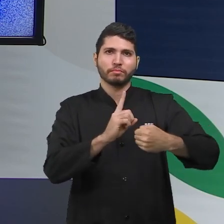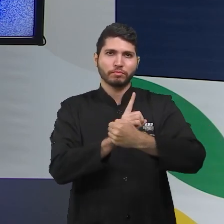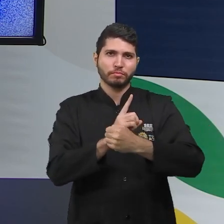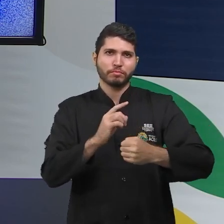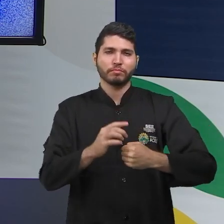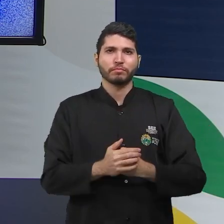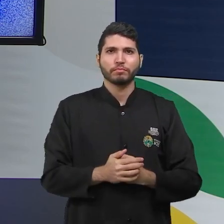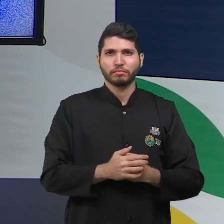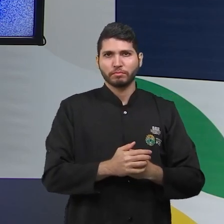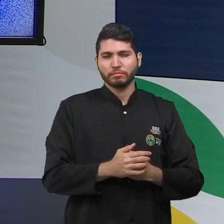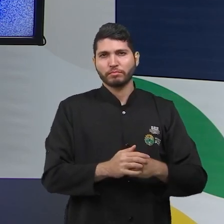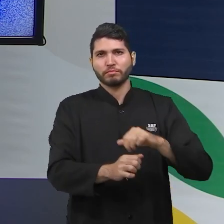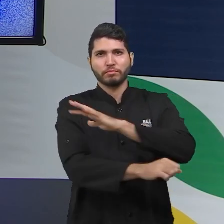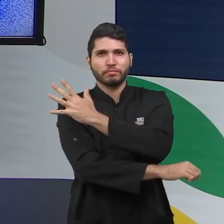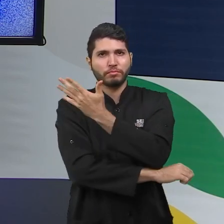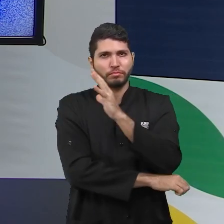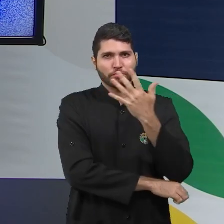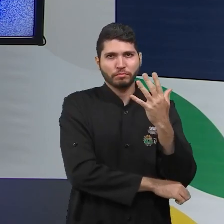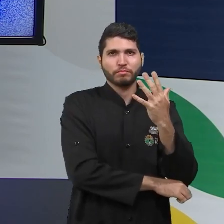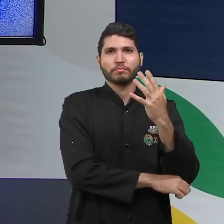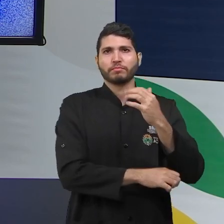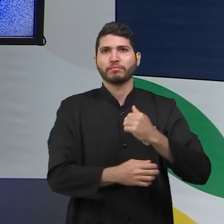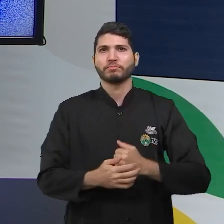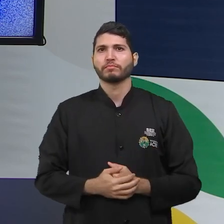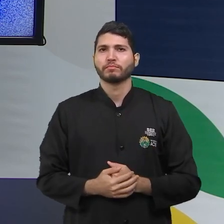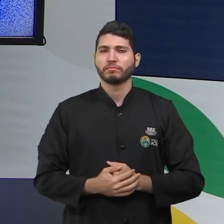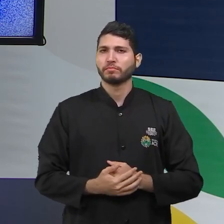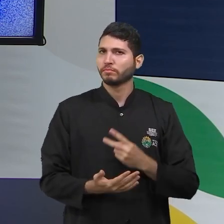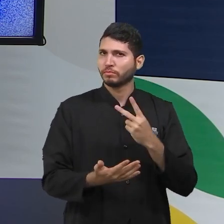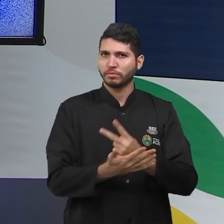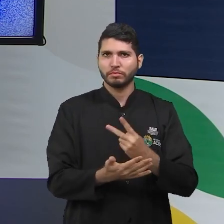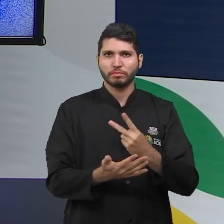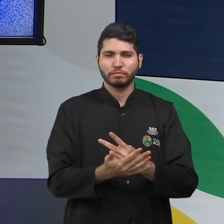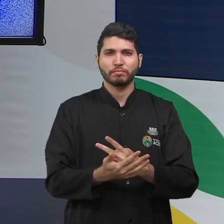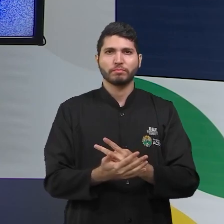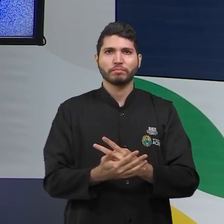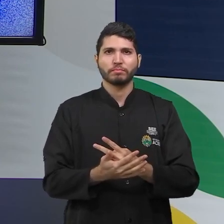né, ambientais. Então, ela sempre se coloca como